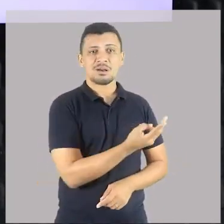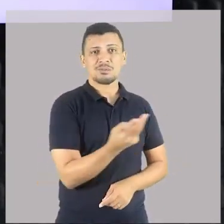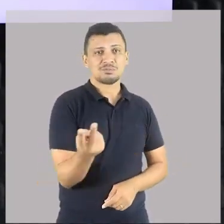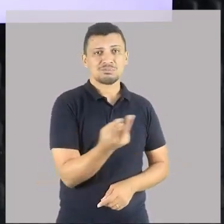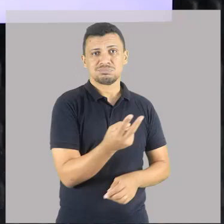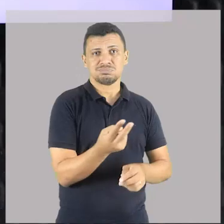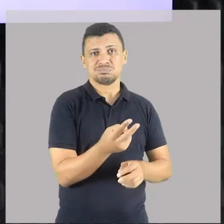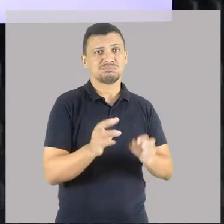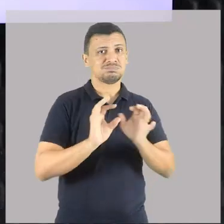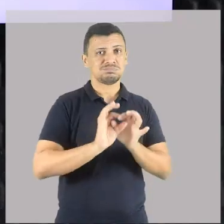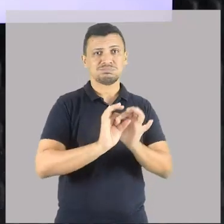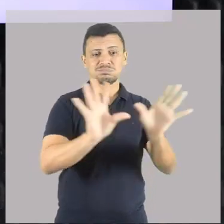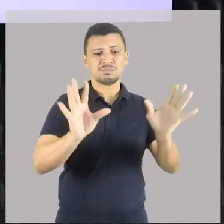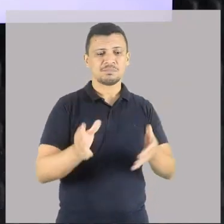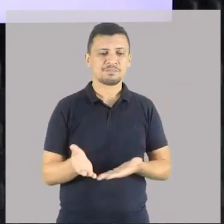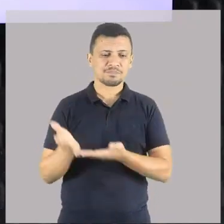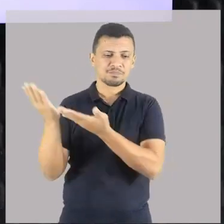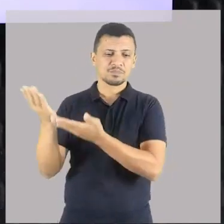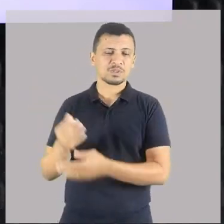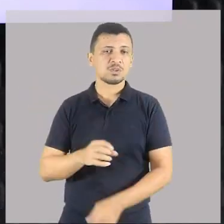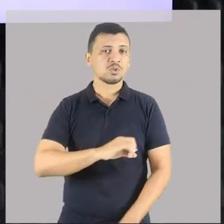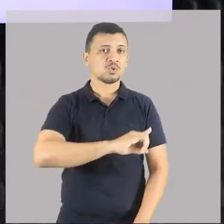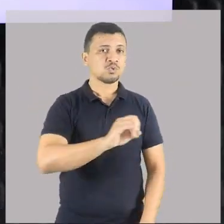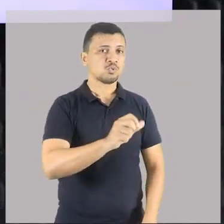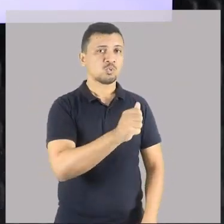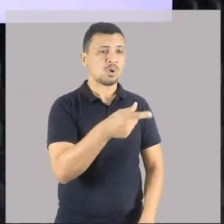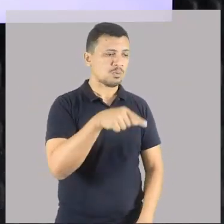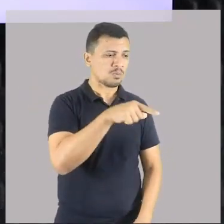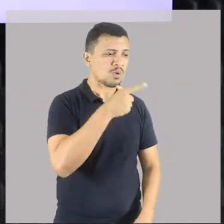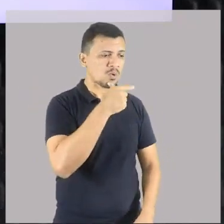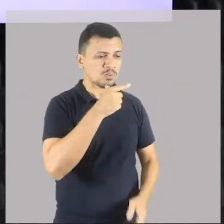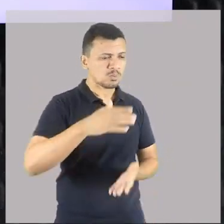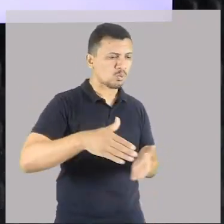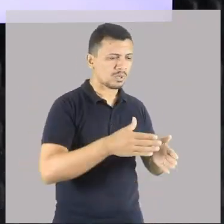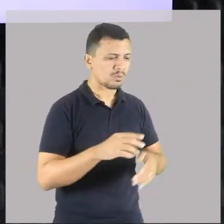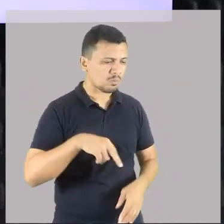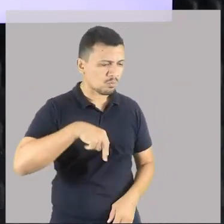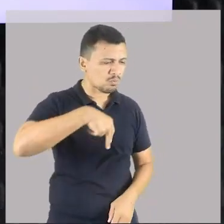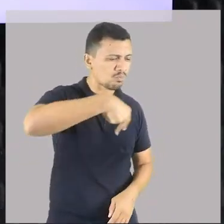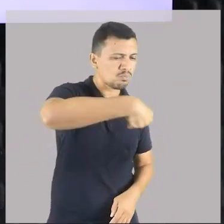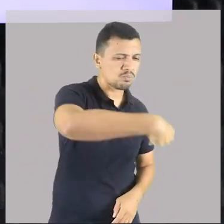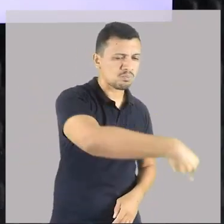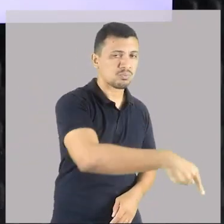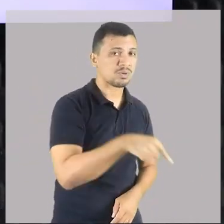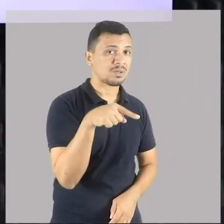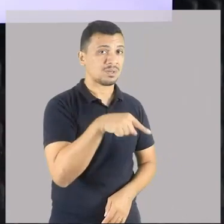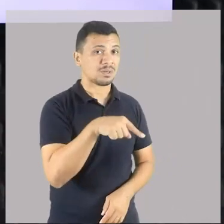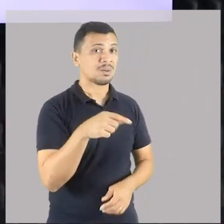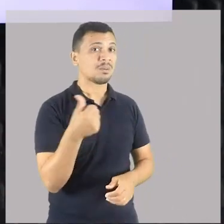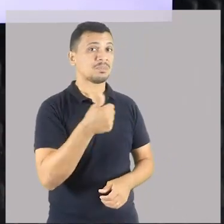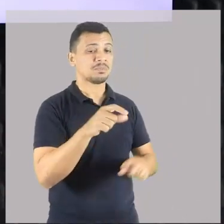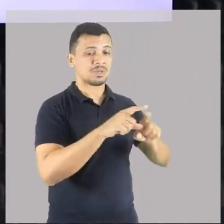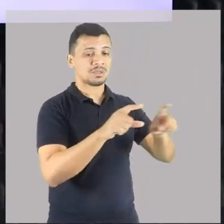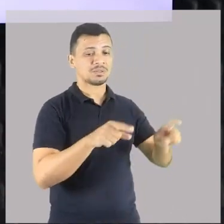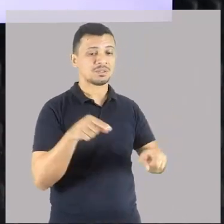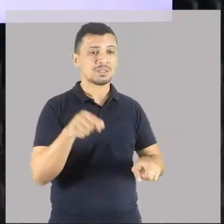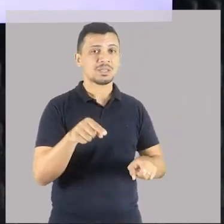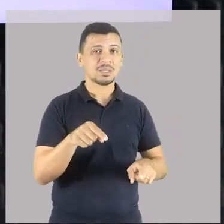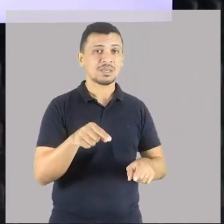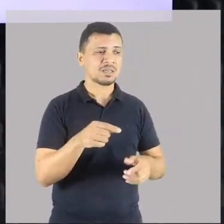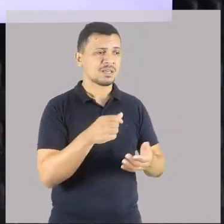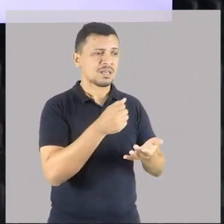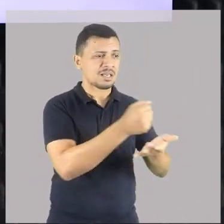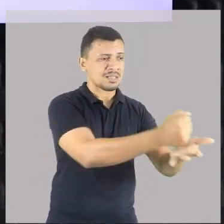outra. Olha o exemplo que eu trouxe aqui, ó. João mergulhou no rio. Primeira oração. Segunda oração. E salvou